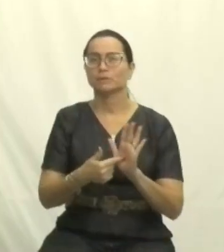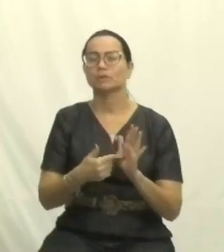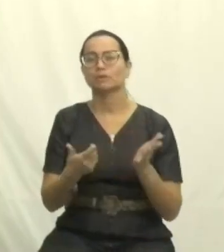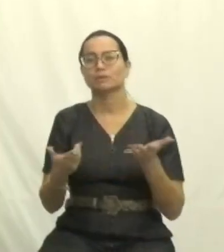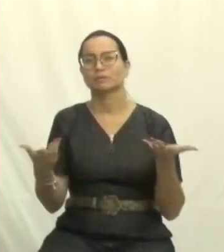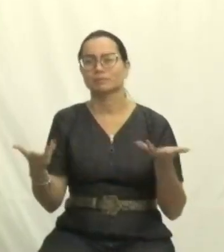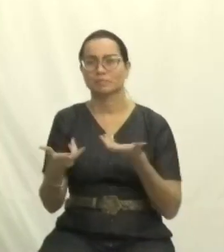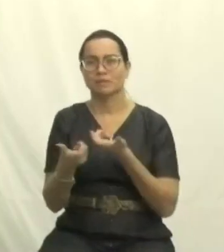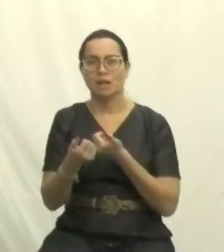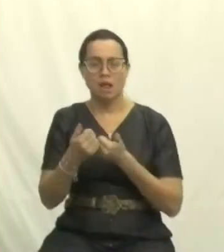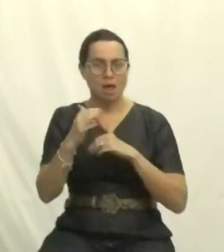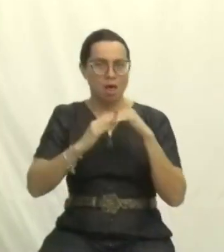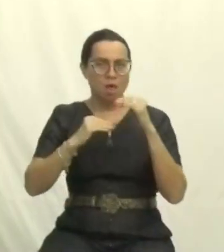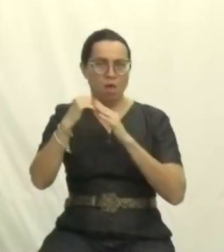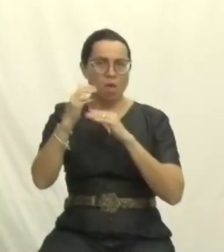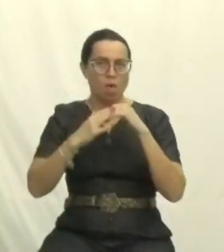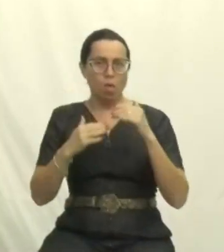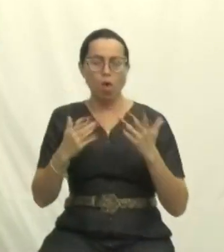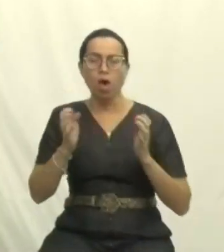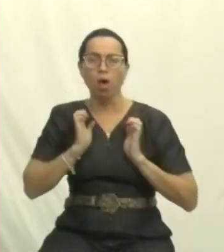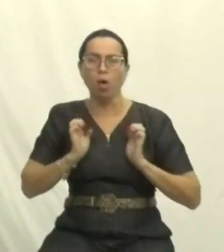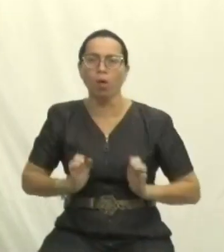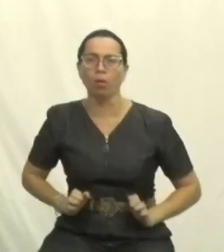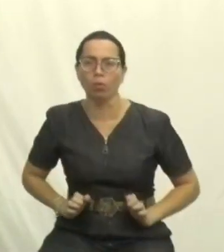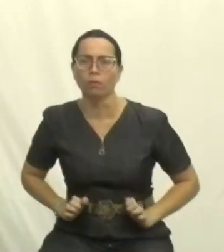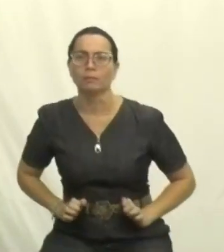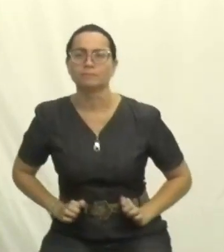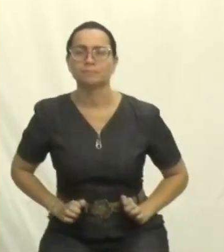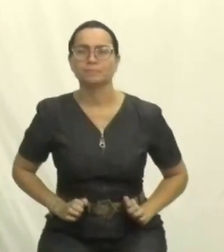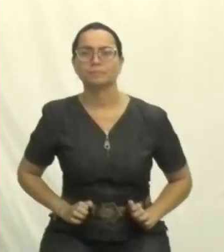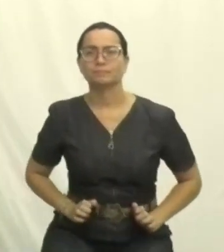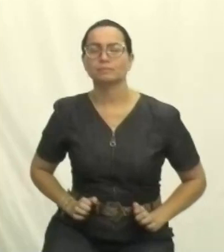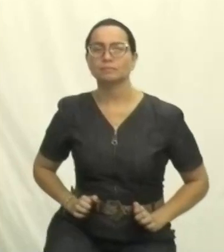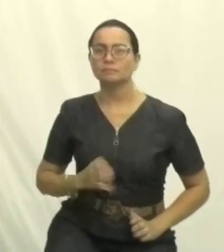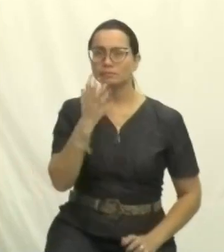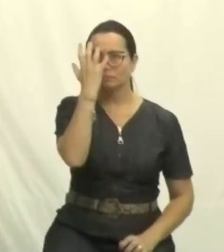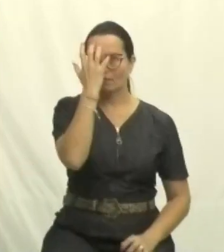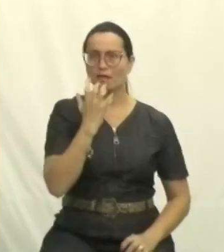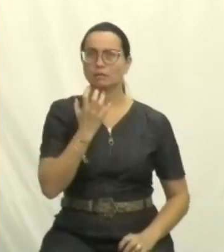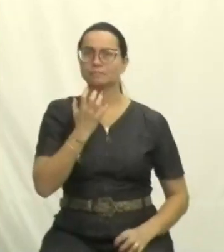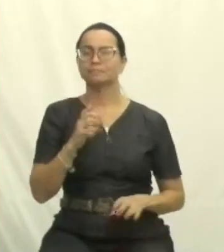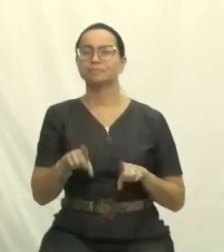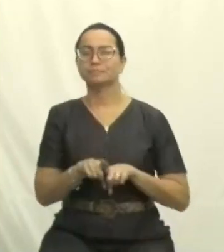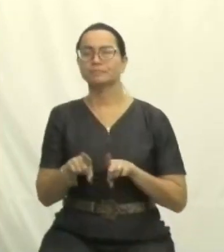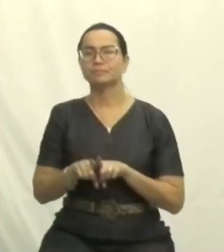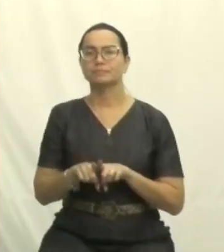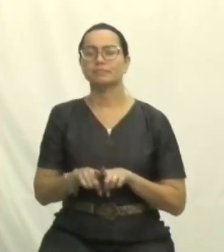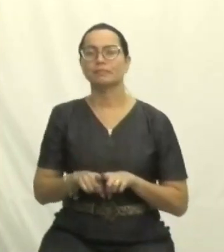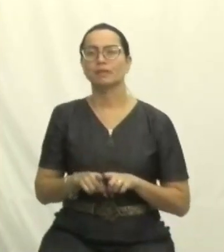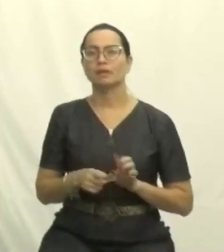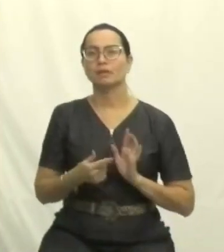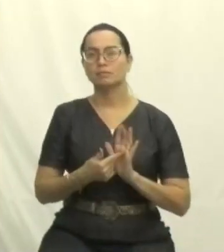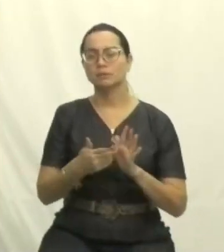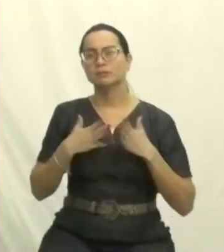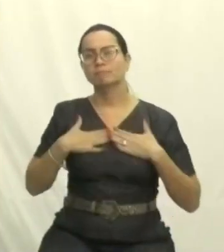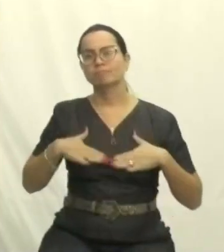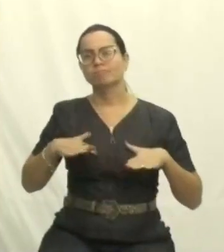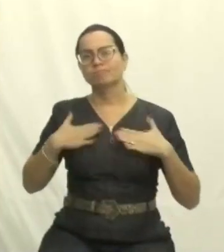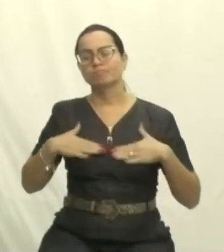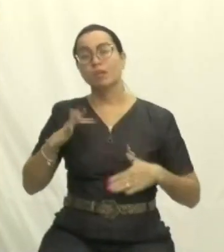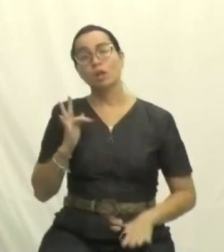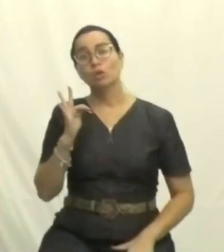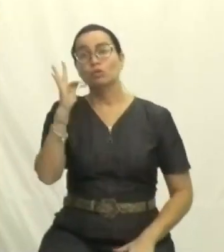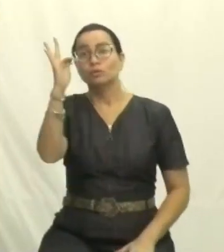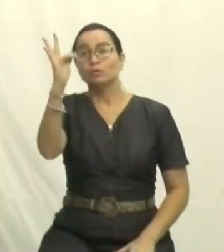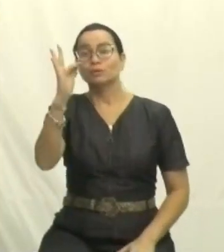qualidade de um profissional ético, profissional sério, e que nos dá a tranquilidade de que no futuro